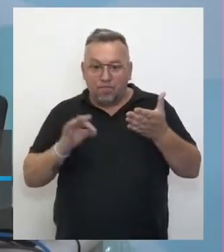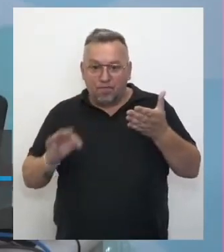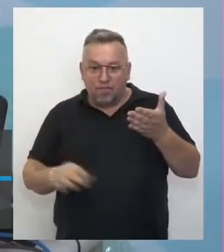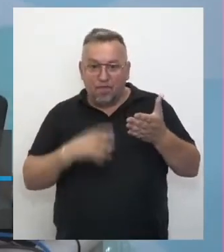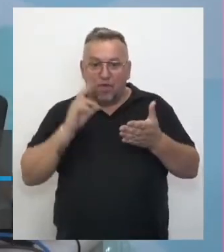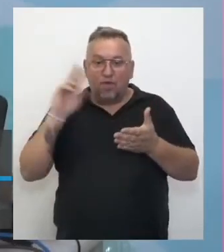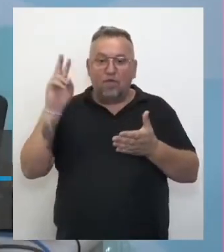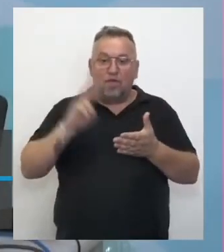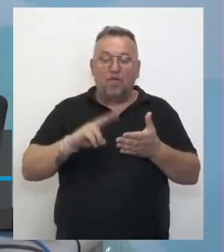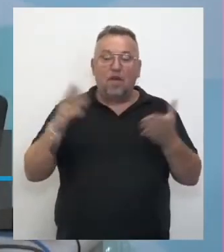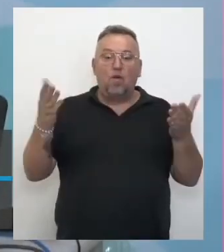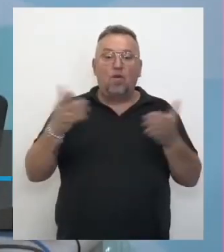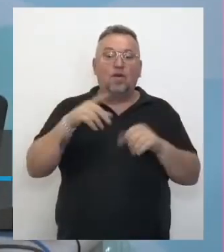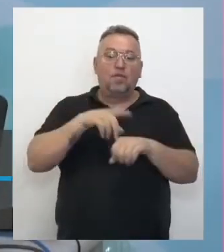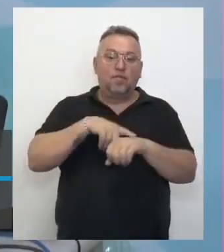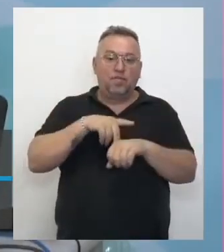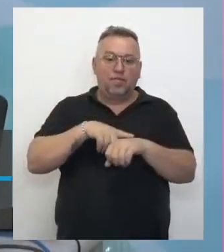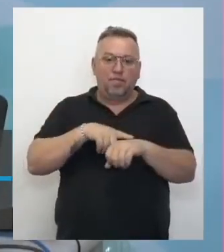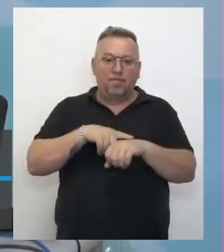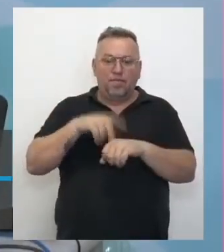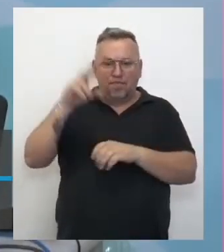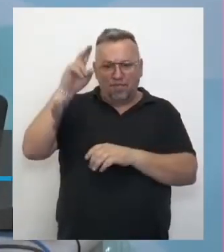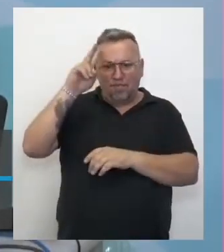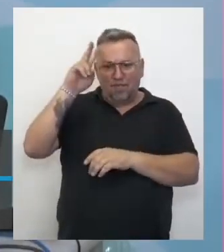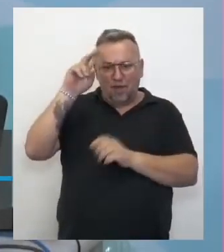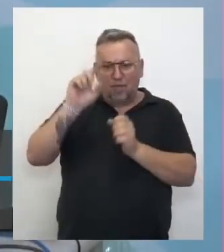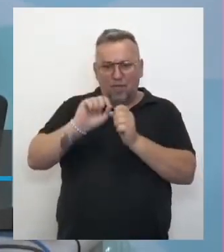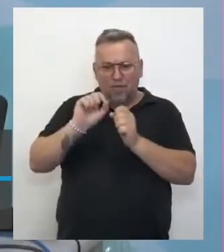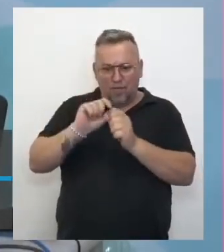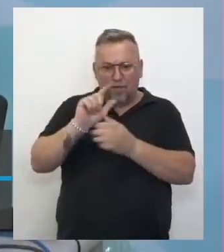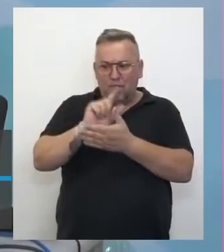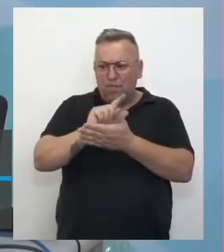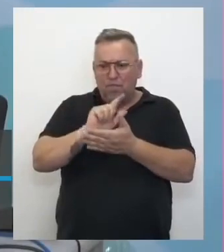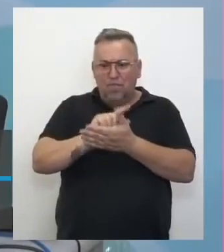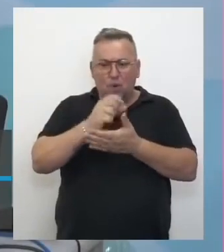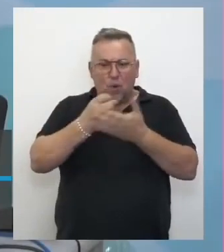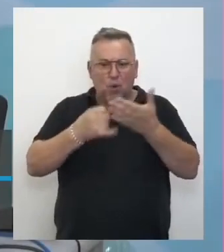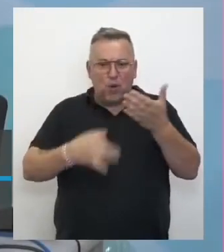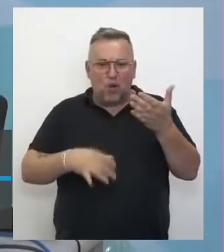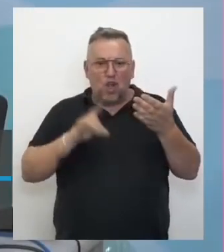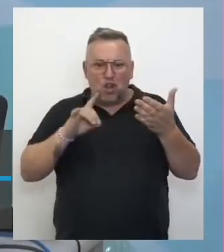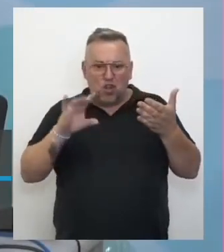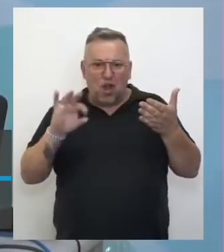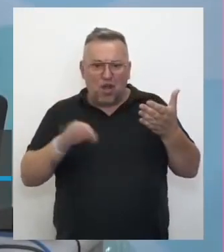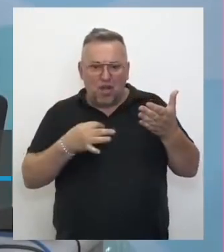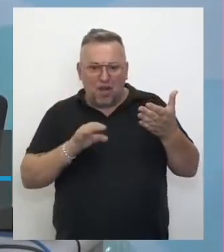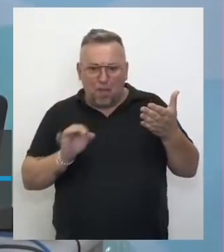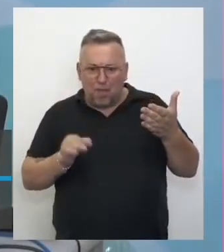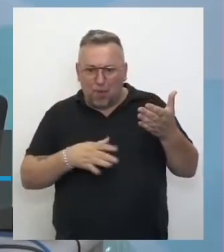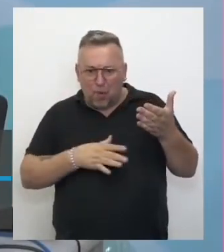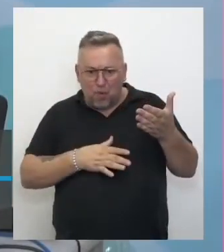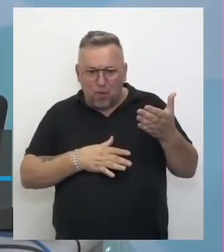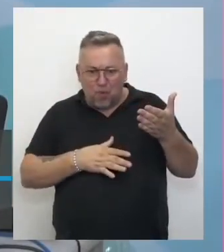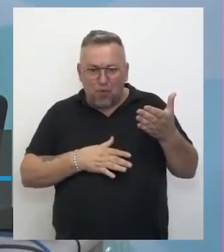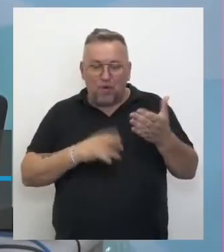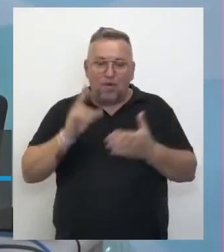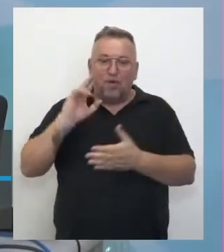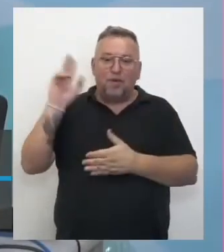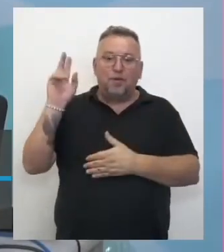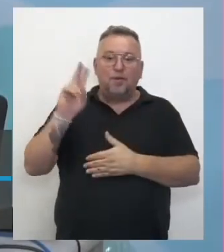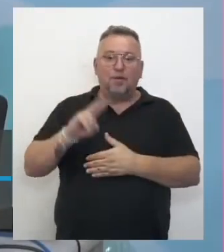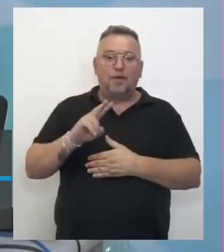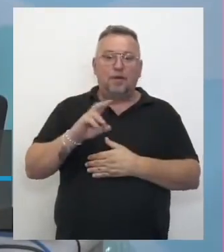características neste momento. Será que eles se recordam como que é esse abaixo-assinado? Será que somente a assinatura é um abaixo-assinado? É isso? Então, vamos